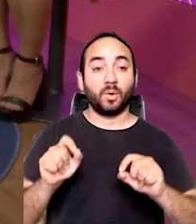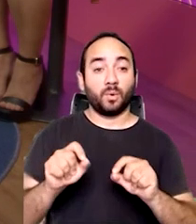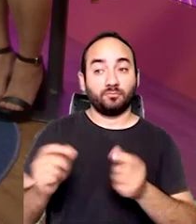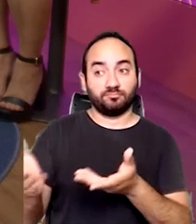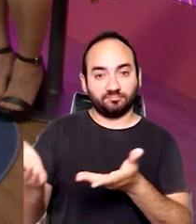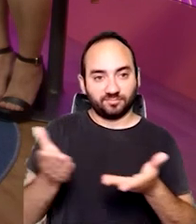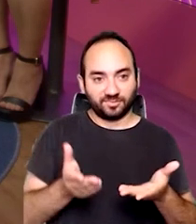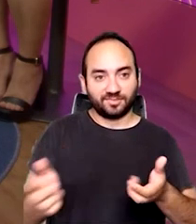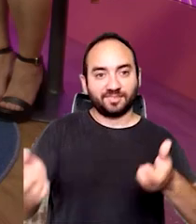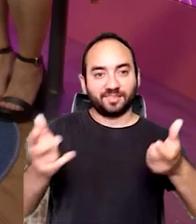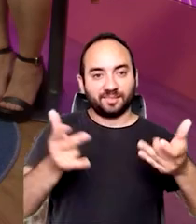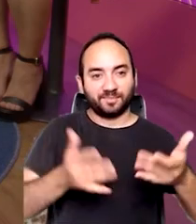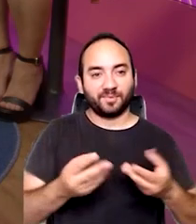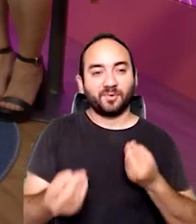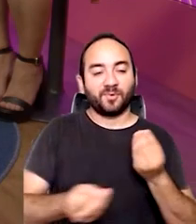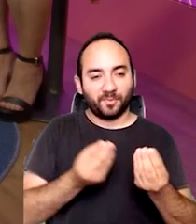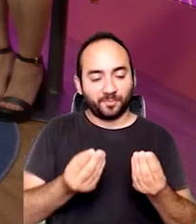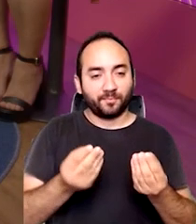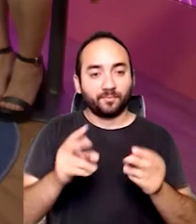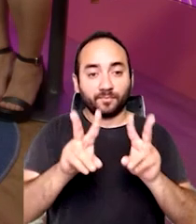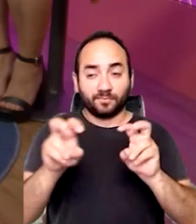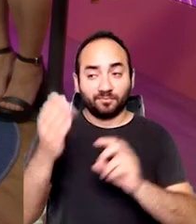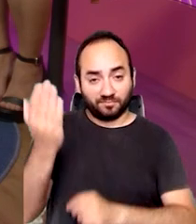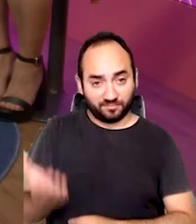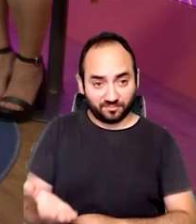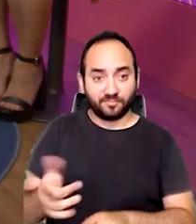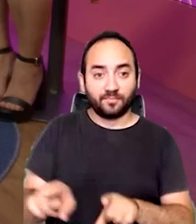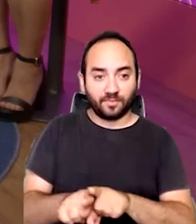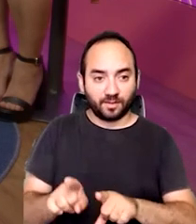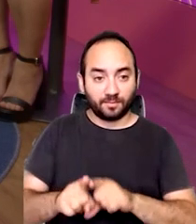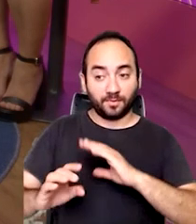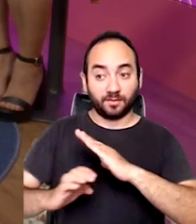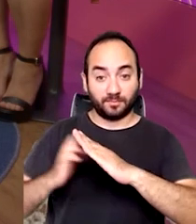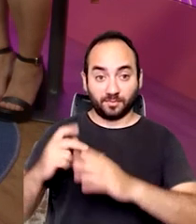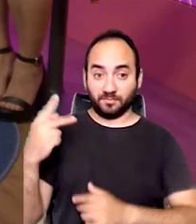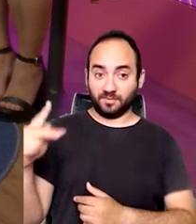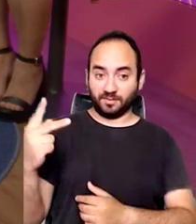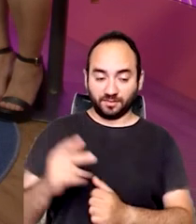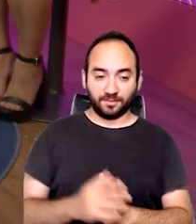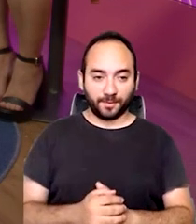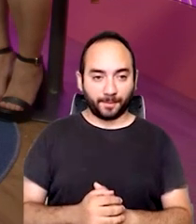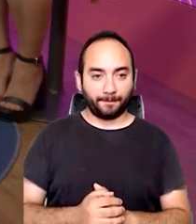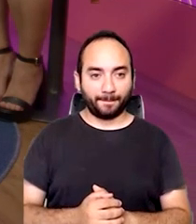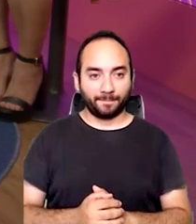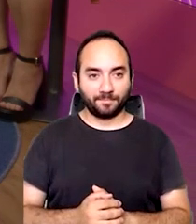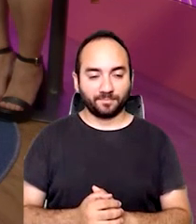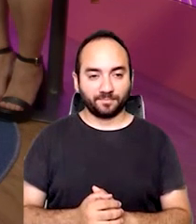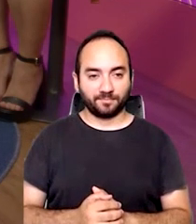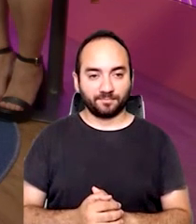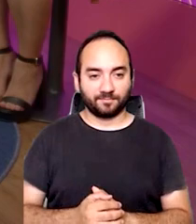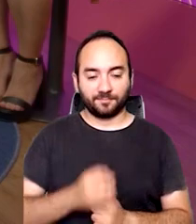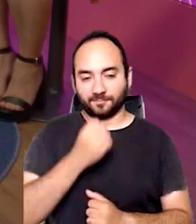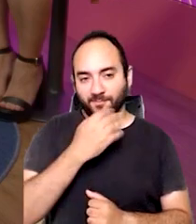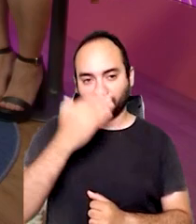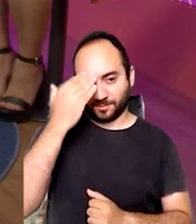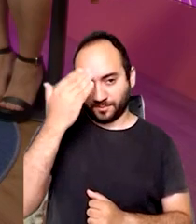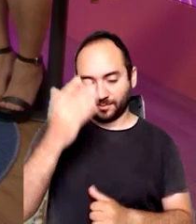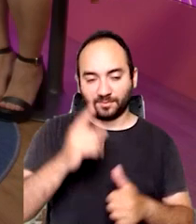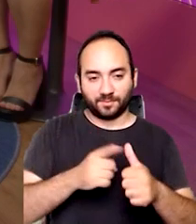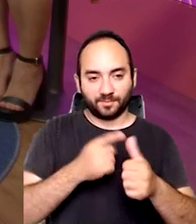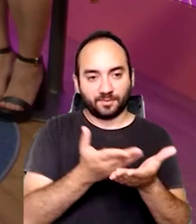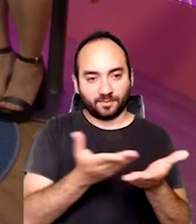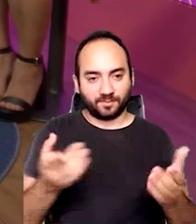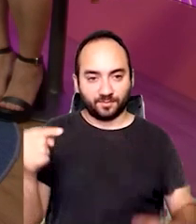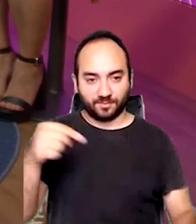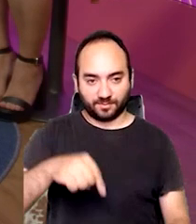aqui eu queria que a Jeni falasse um pouquinho sobre ela e sobre o negócio dela e muito prazer em